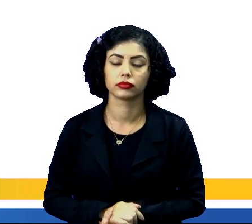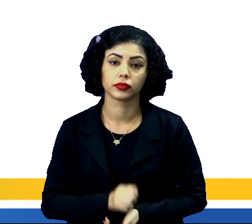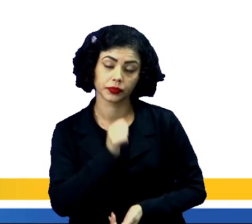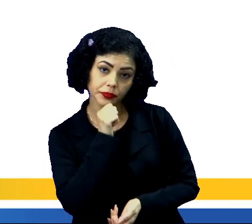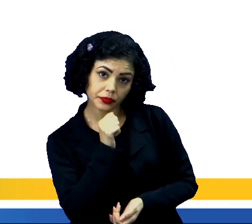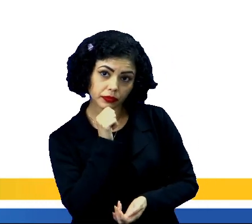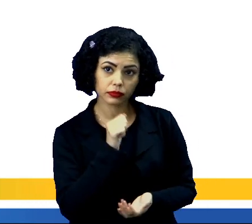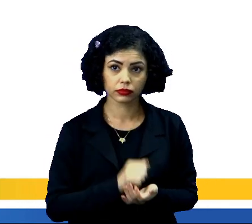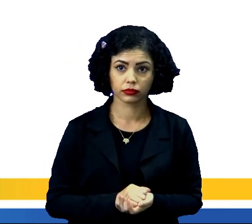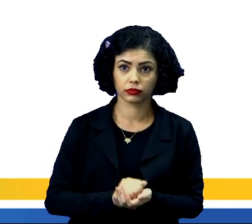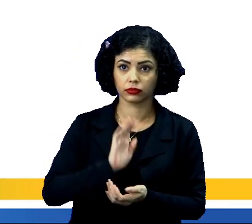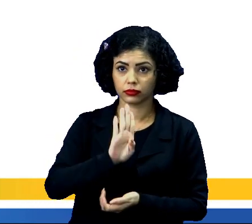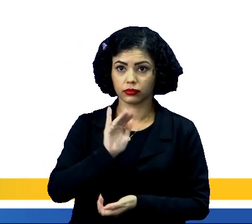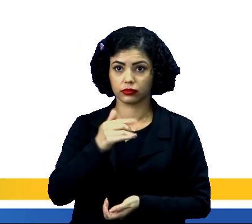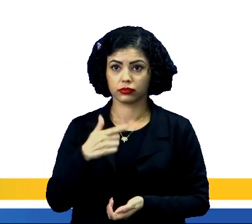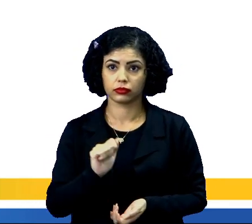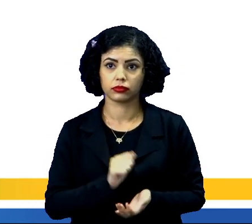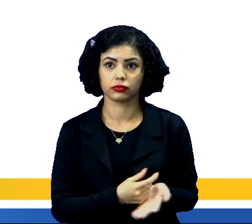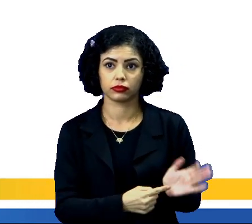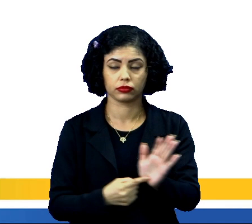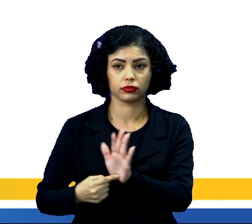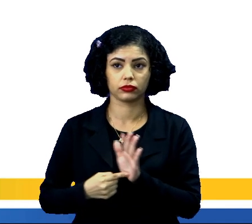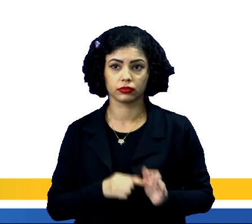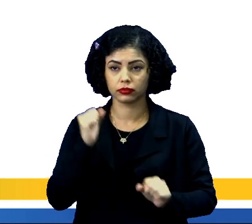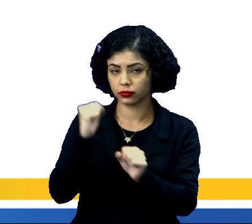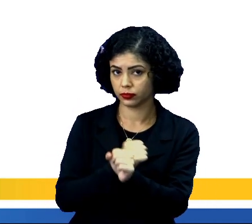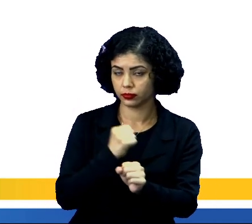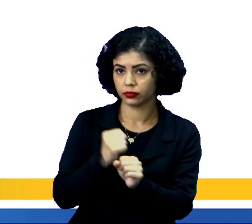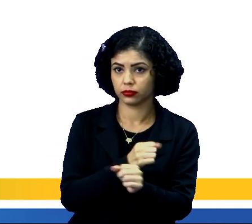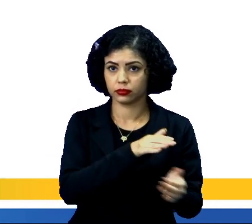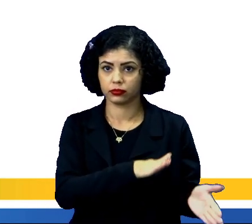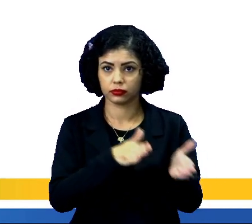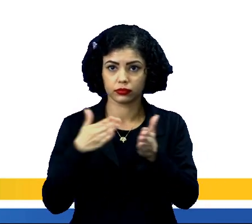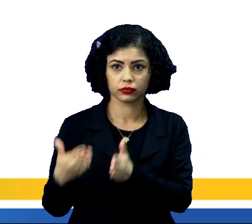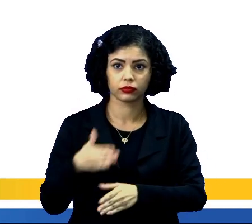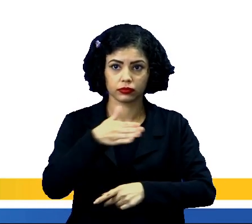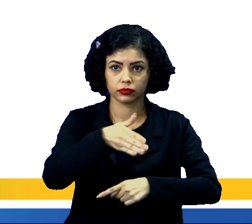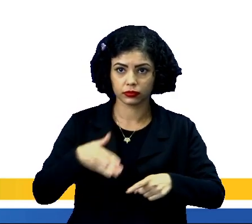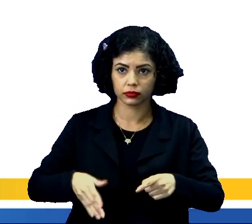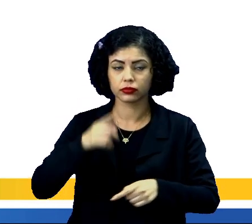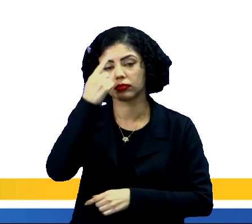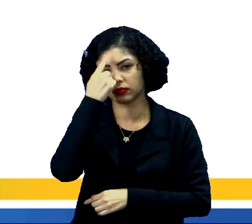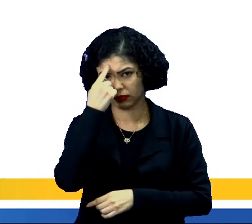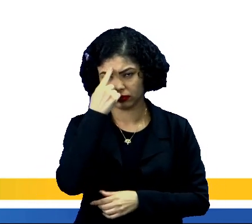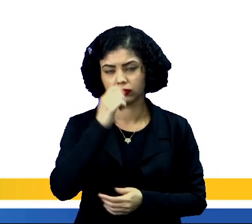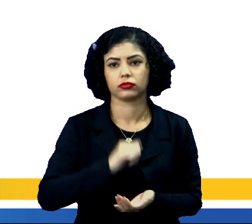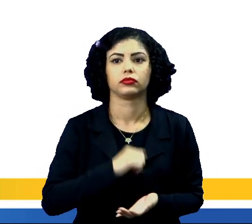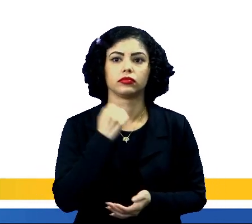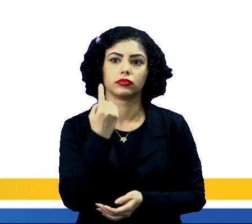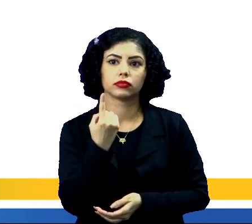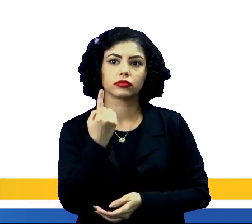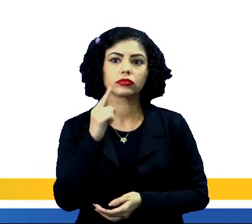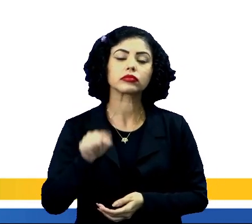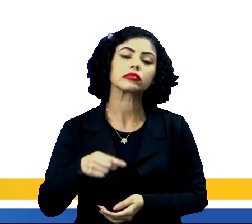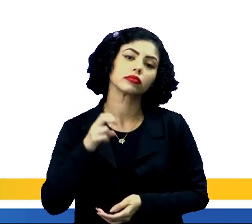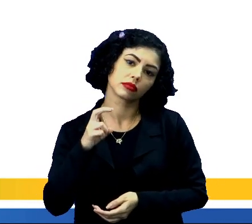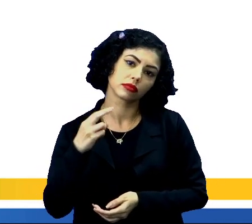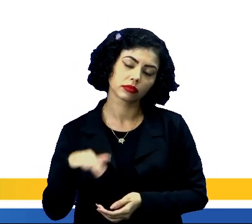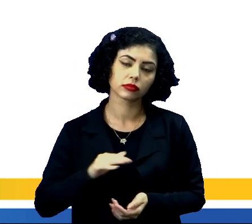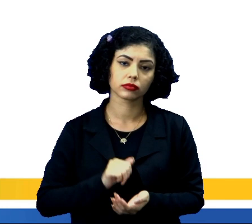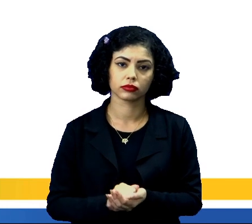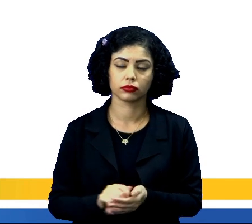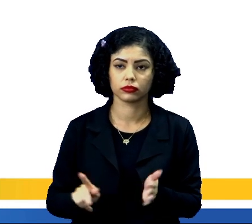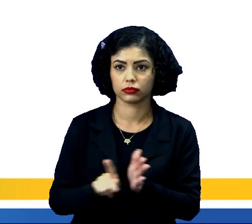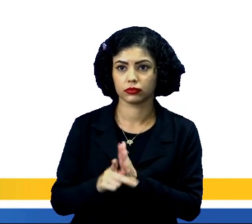Aí a gente tem as plantas baixas, né, que representam uma construção de um corte imaginário feito a 1,5 metro